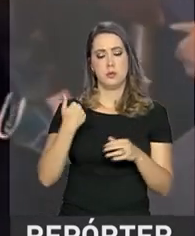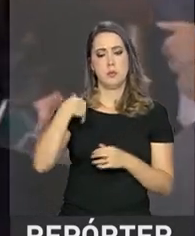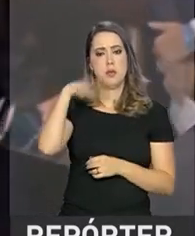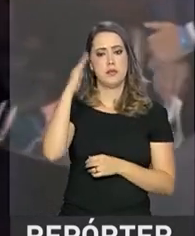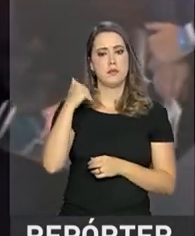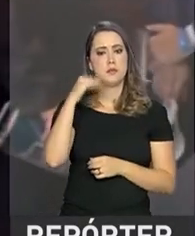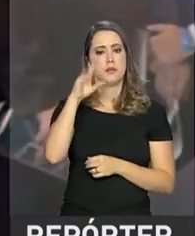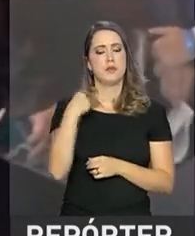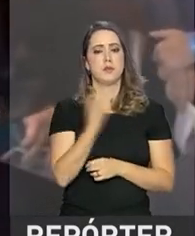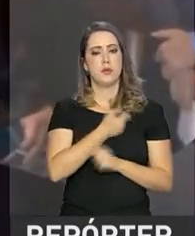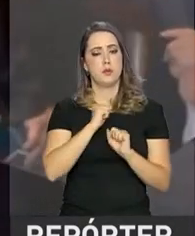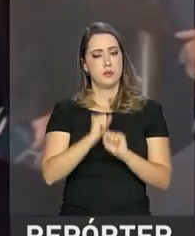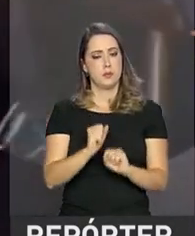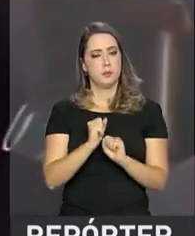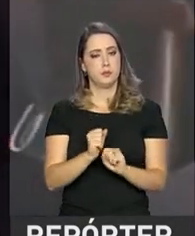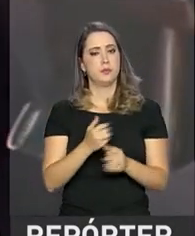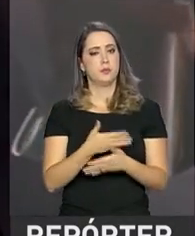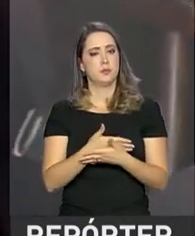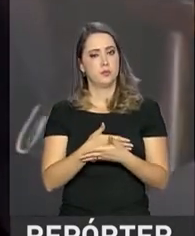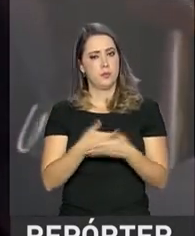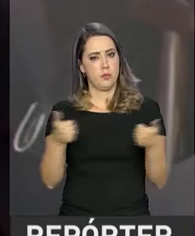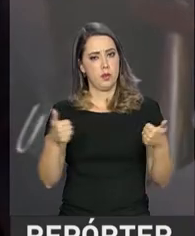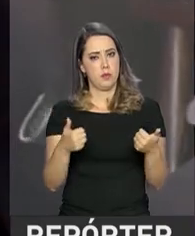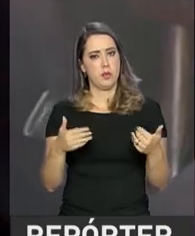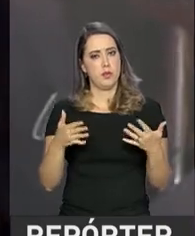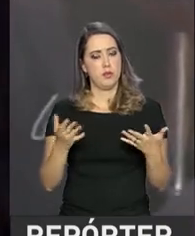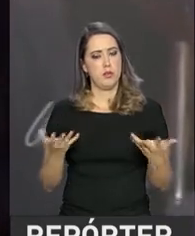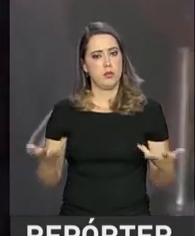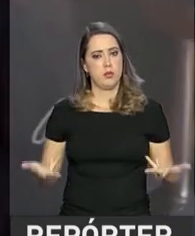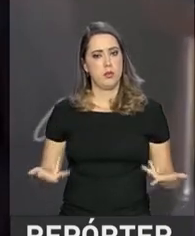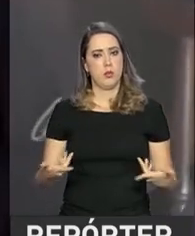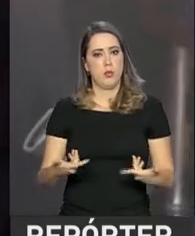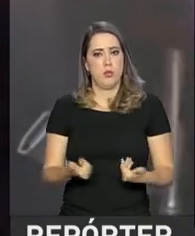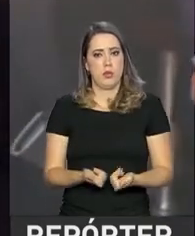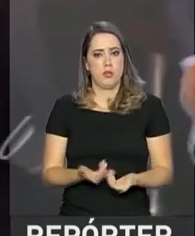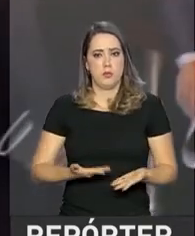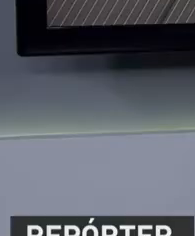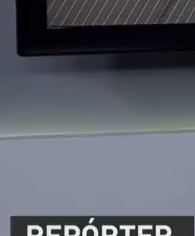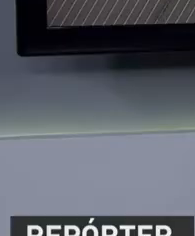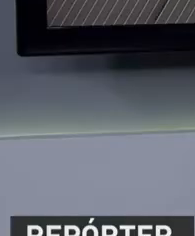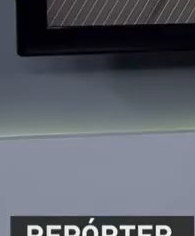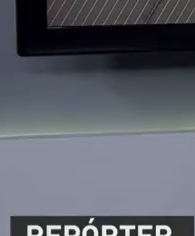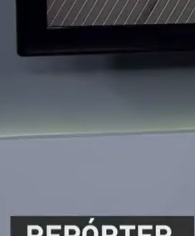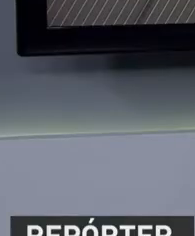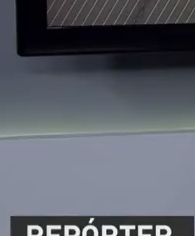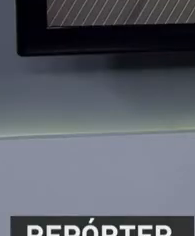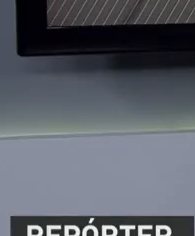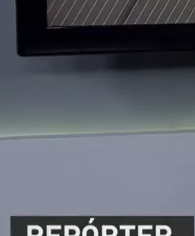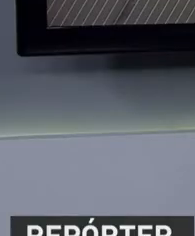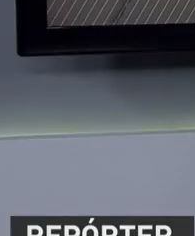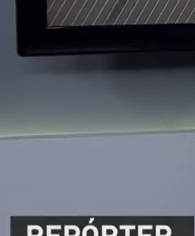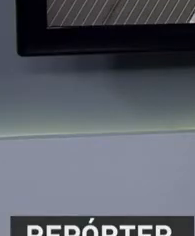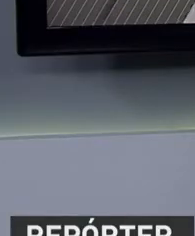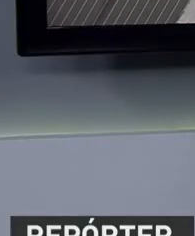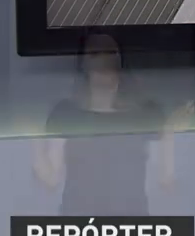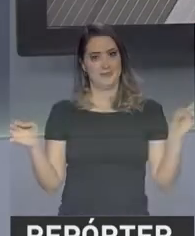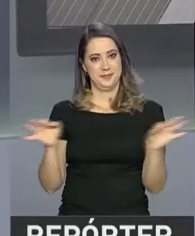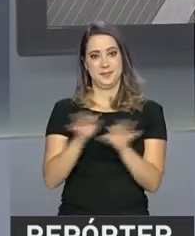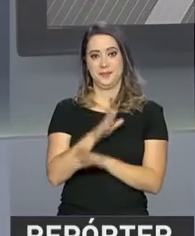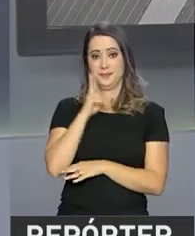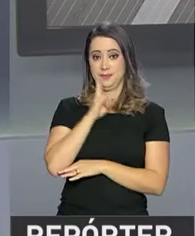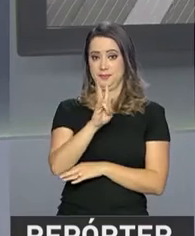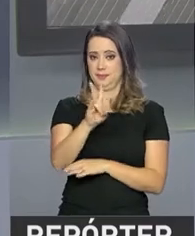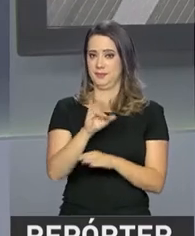mais nós possamos melhorar a qualidade da prestação de serviço no Brasil. Nós ficamos por aqui. Você